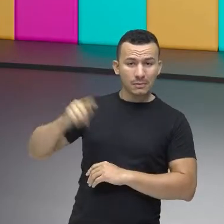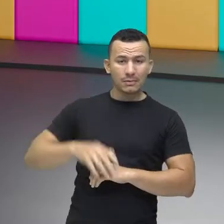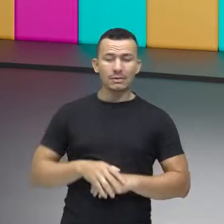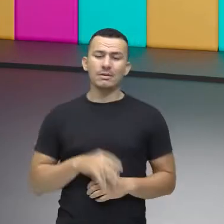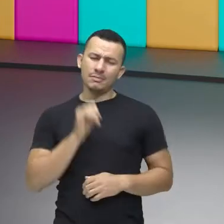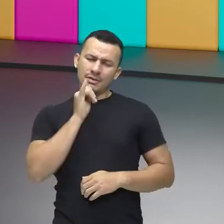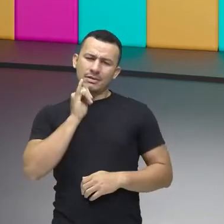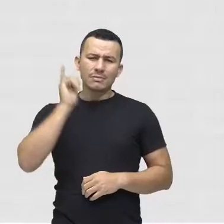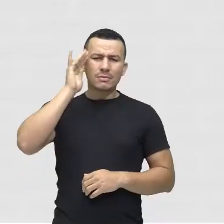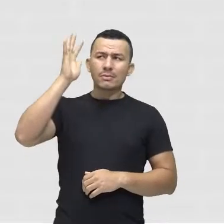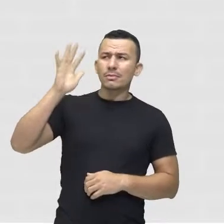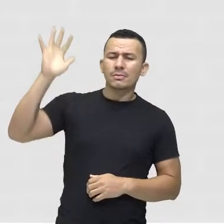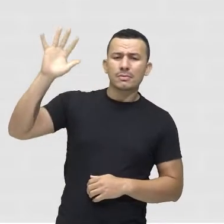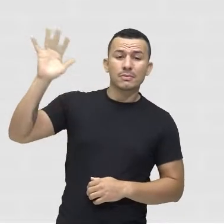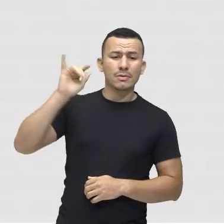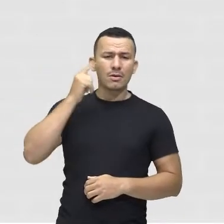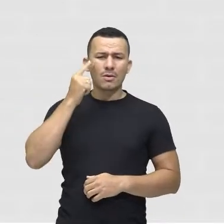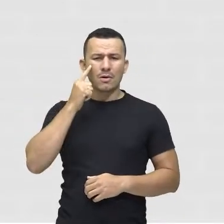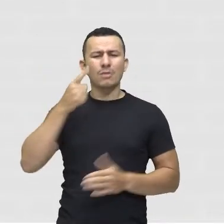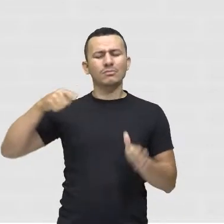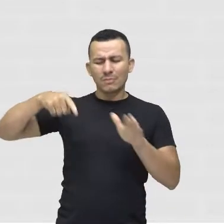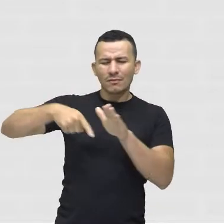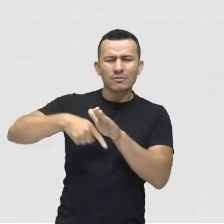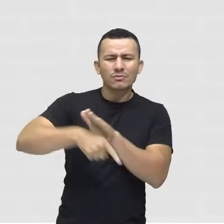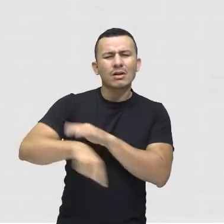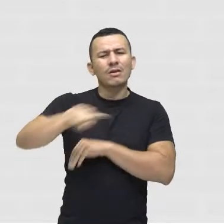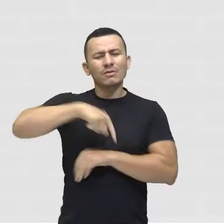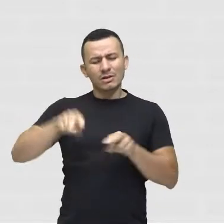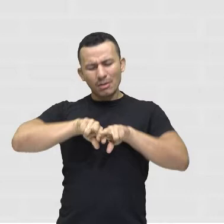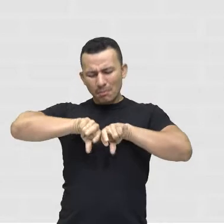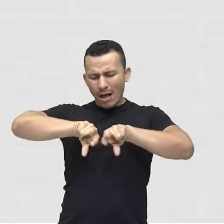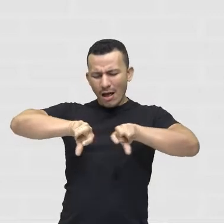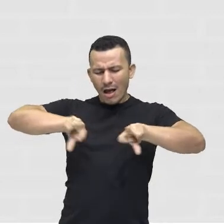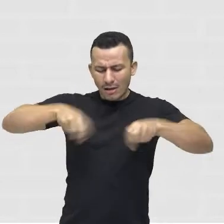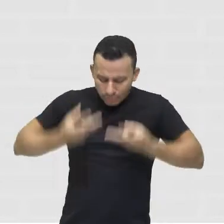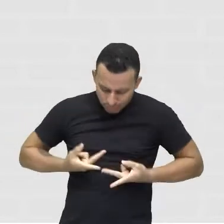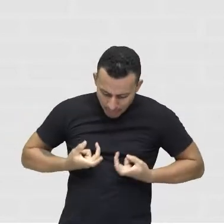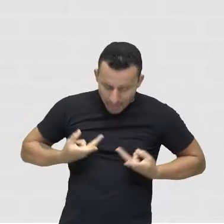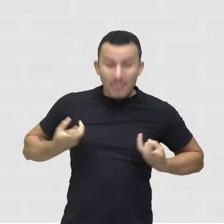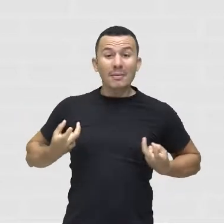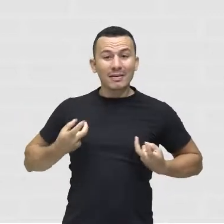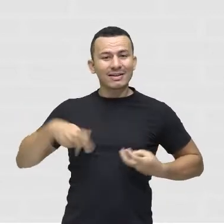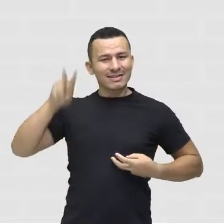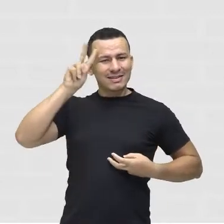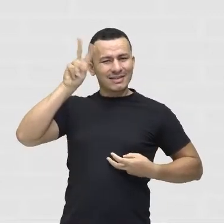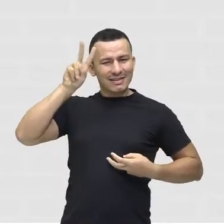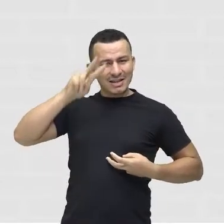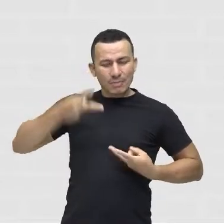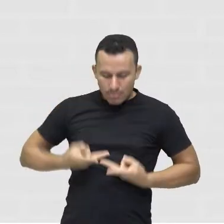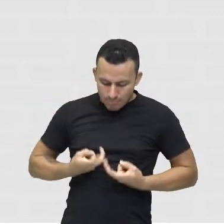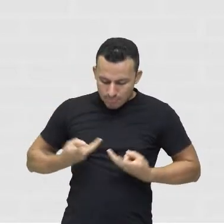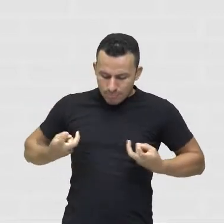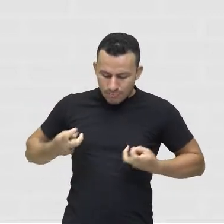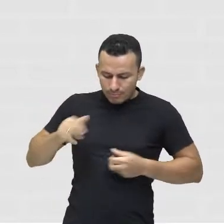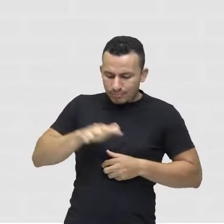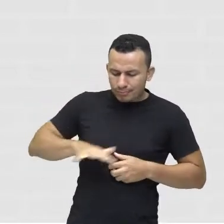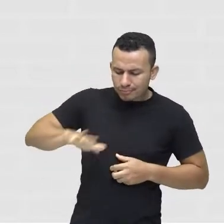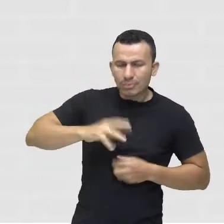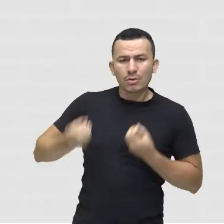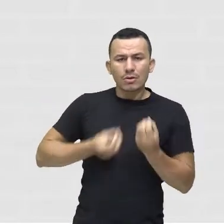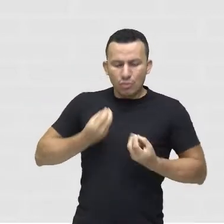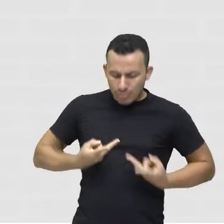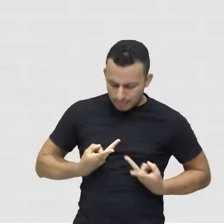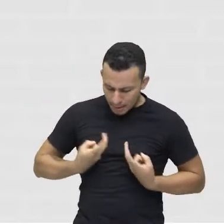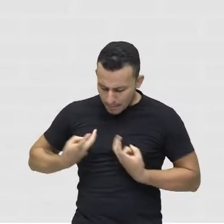Refletir. Refletir é mergulhar no seu mundo interior, né? O Afonso falou bem isso, o mundo interior. Se